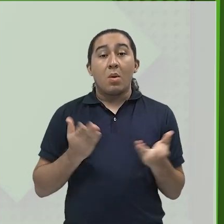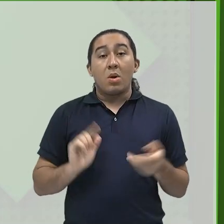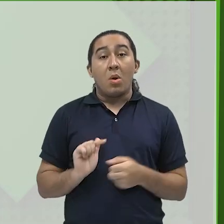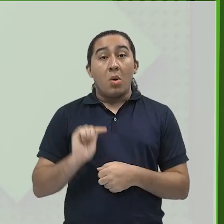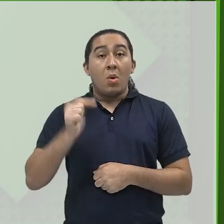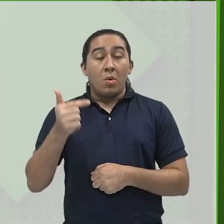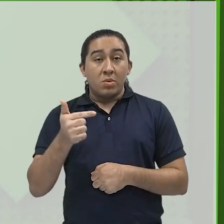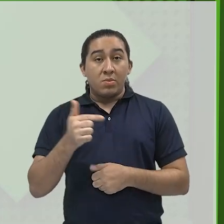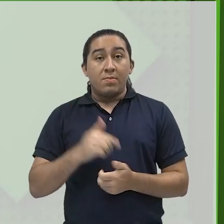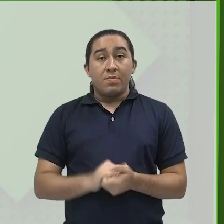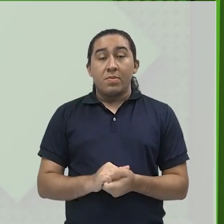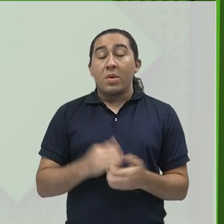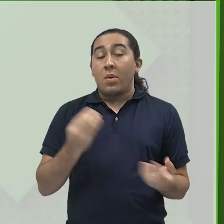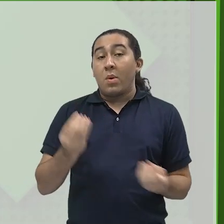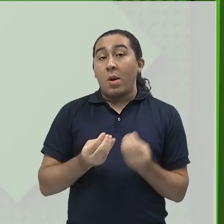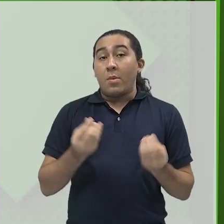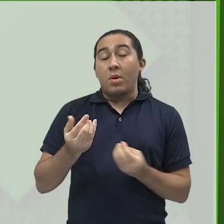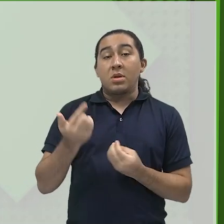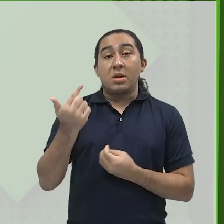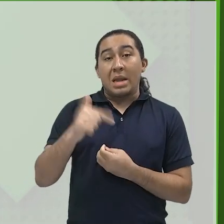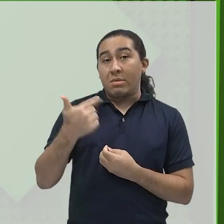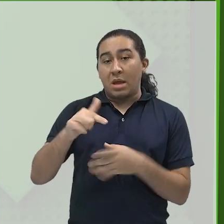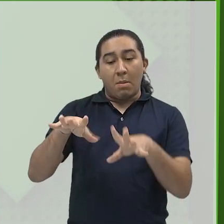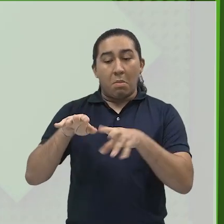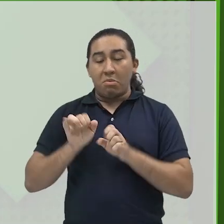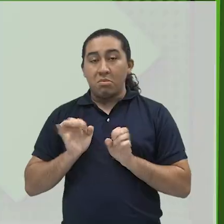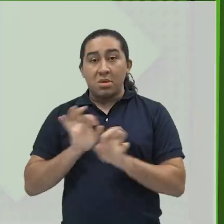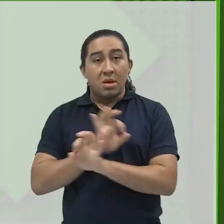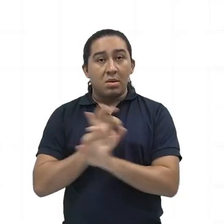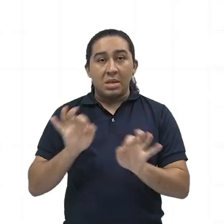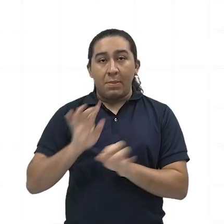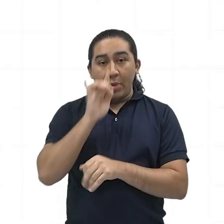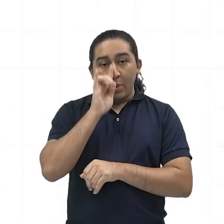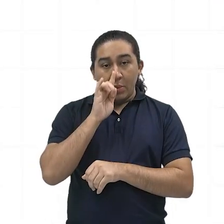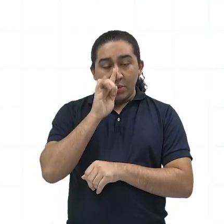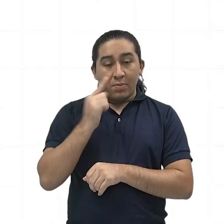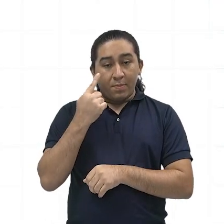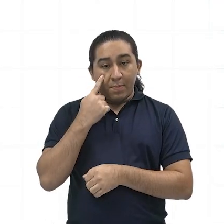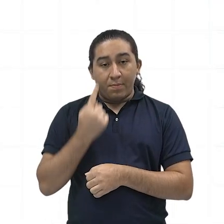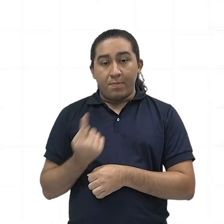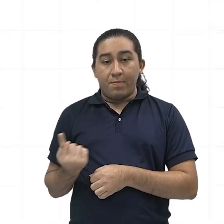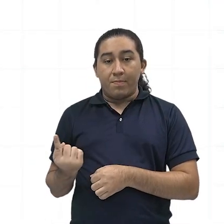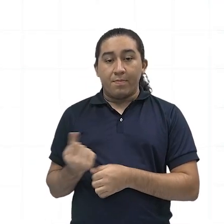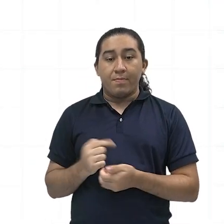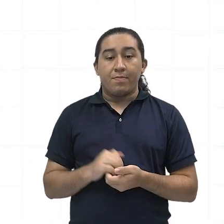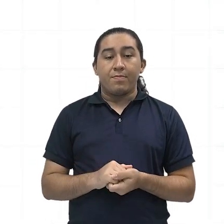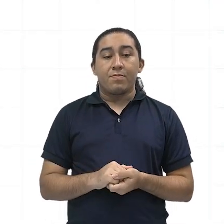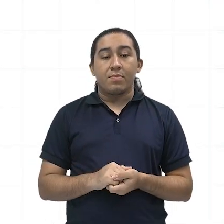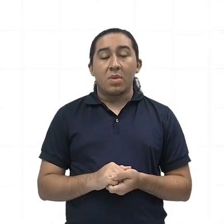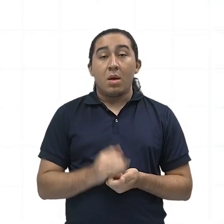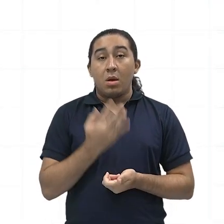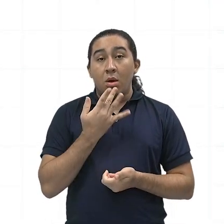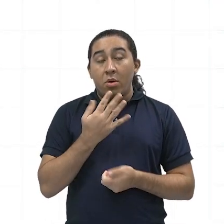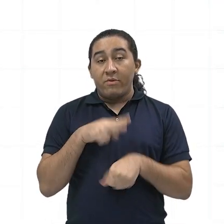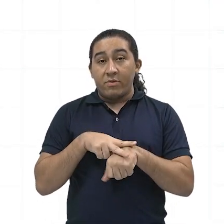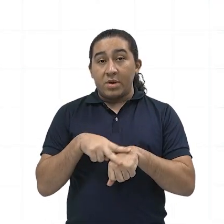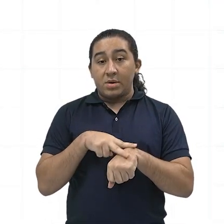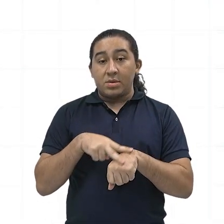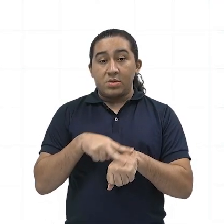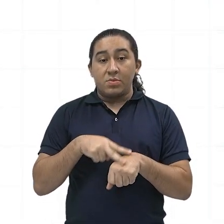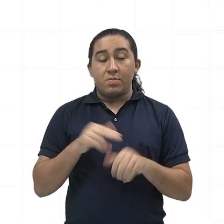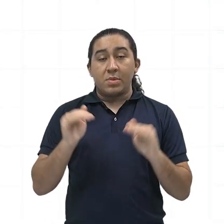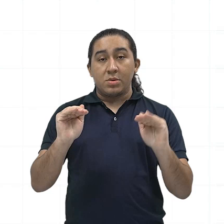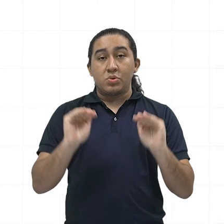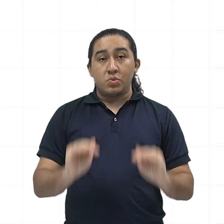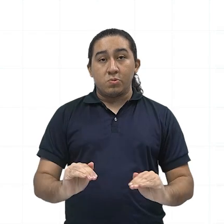assim não pega, como não se transmite essa infecção. Voltando aí para nossa imagem, como não pega, né? Na imagem,